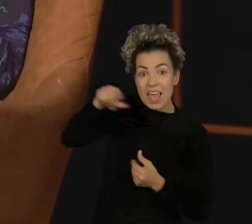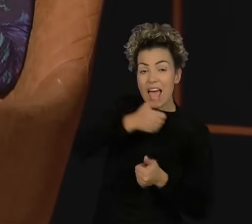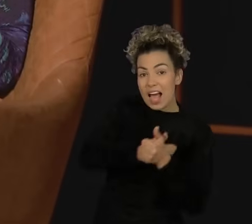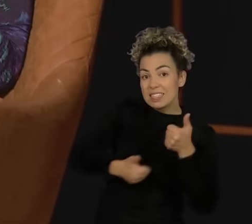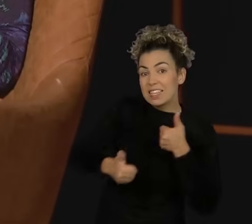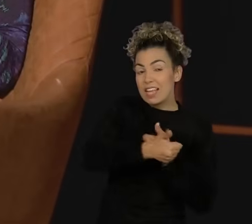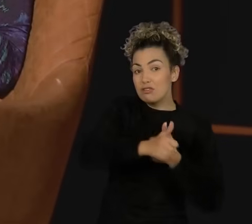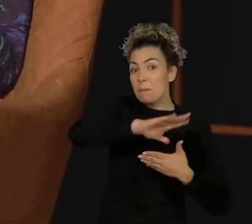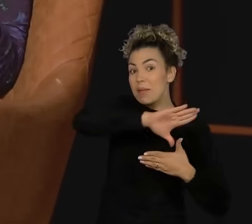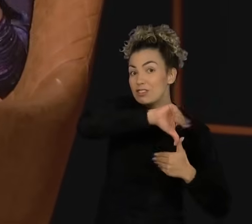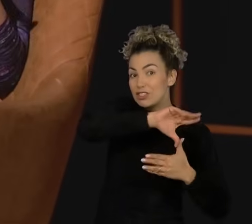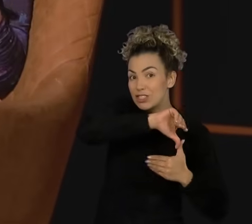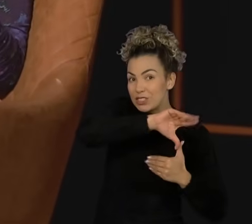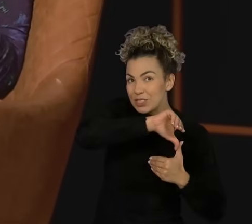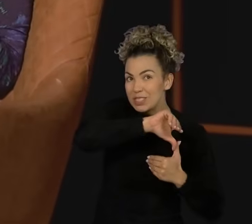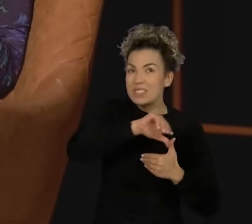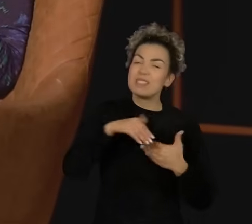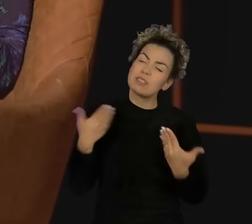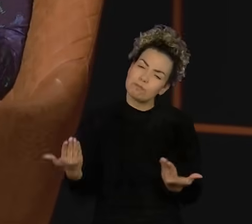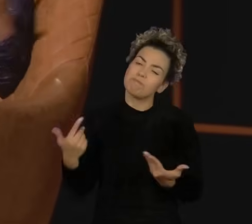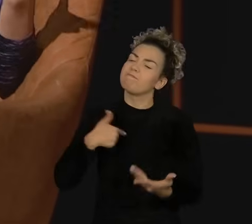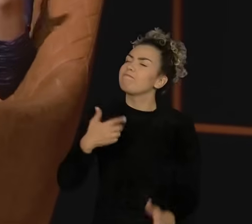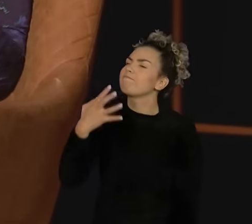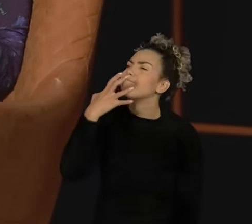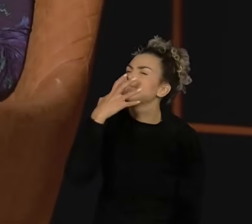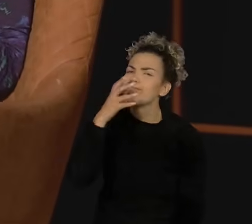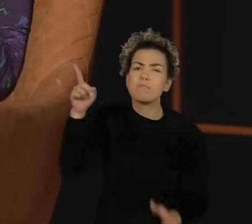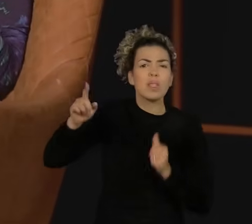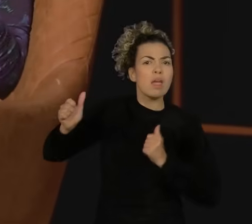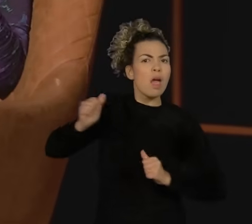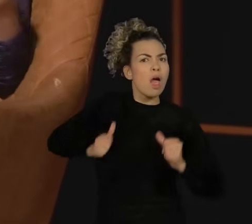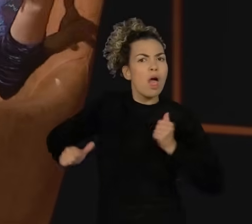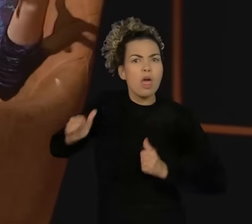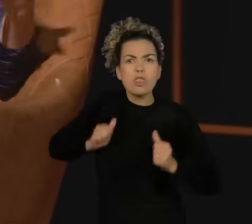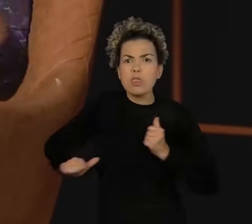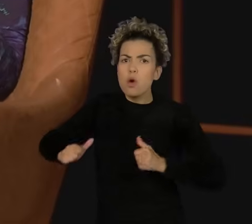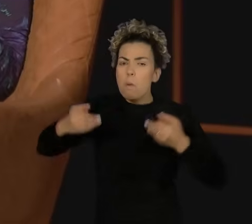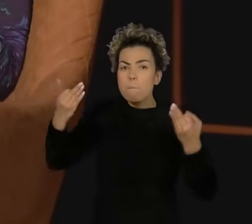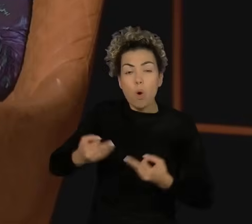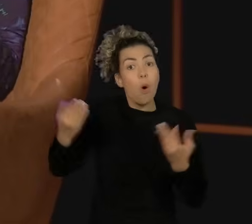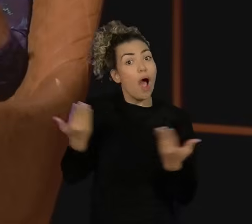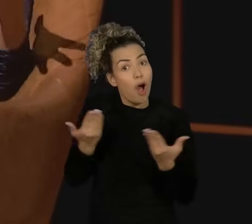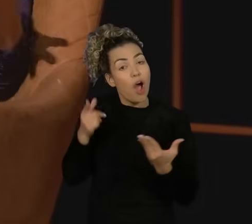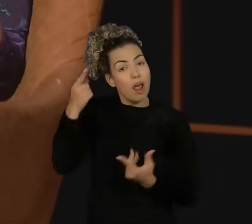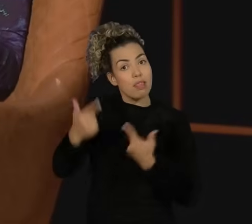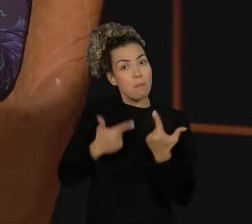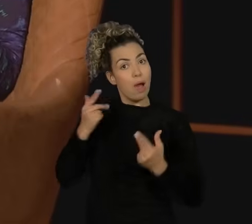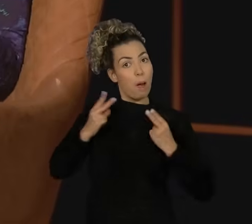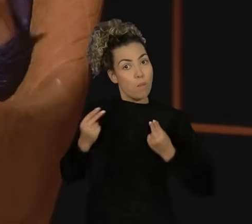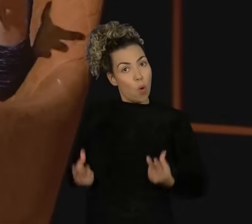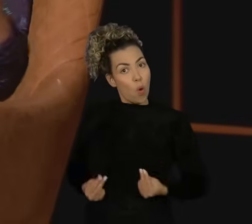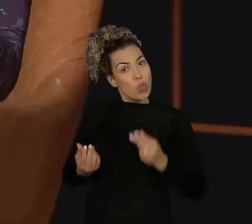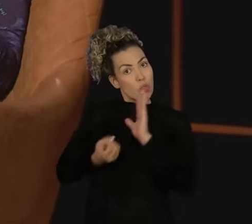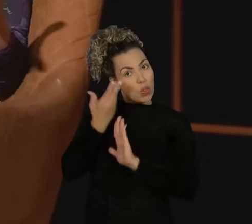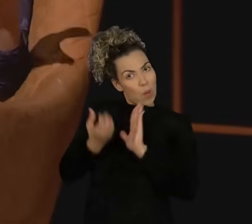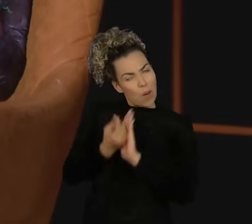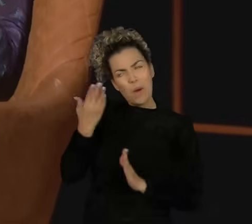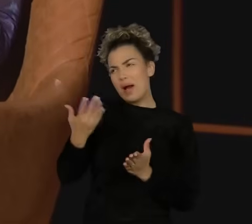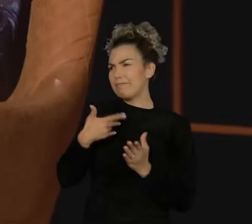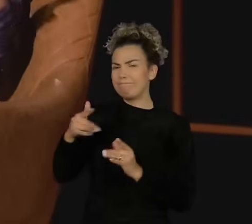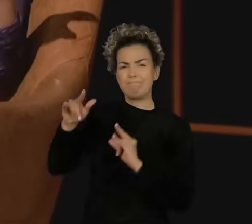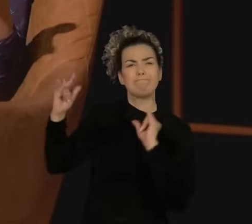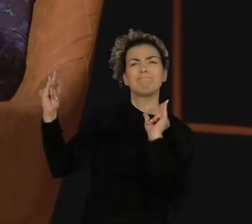nível. E também admiro muito, é um grande ator, agora produtor também, faz um monte de coisa, acompanha tudo. A gente se